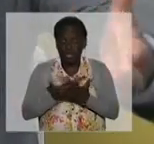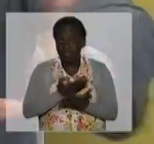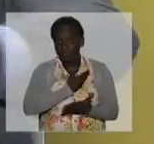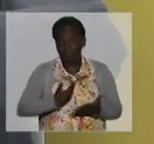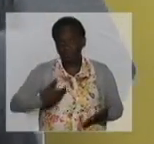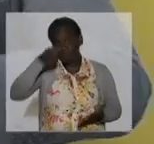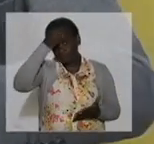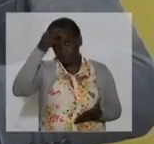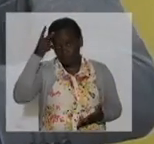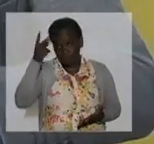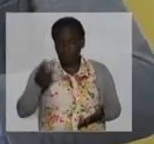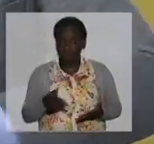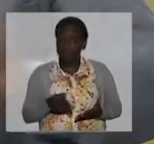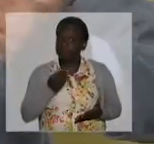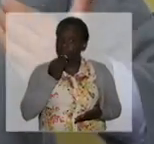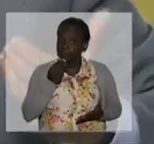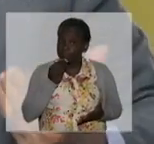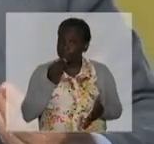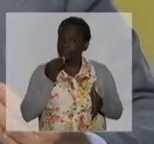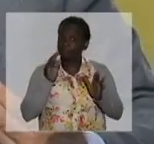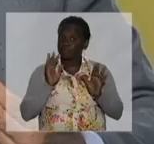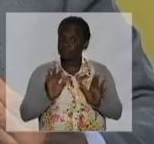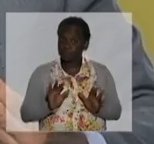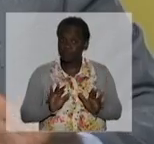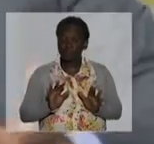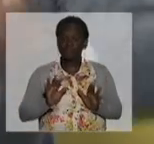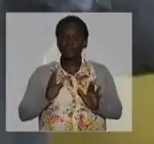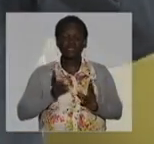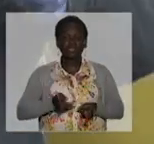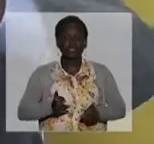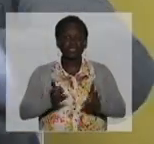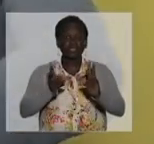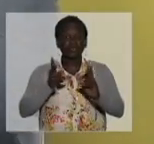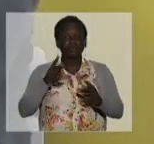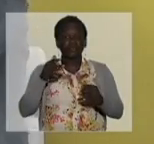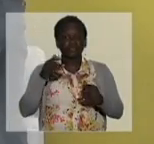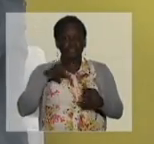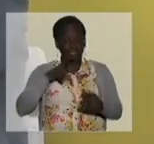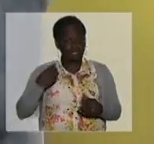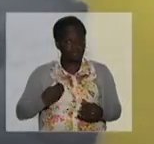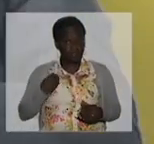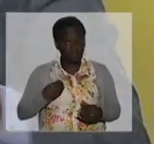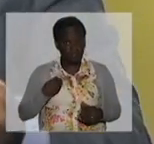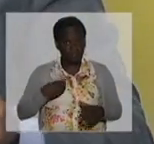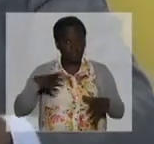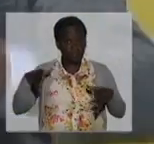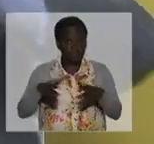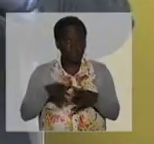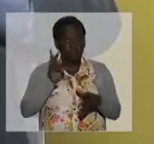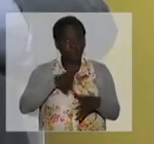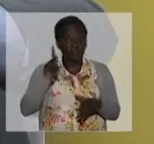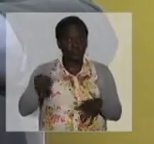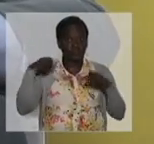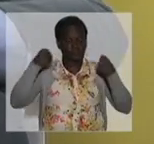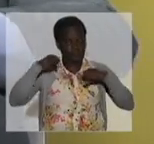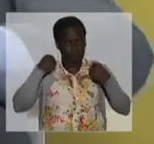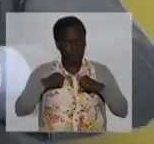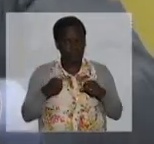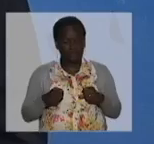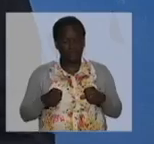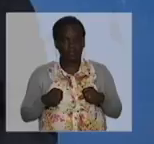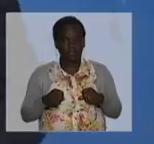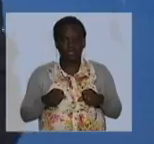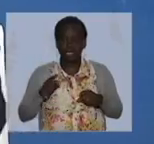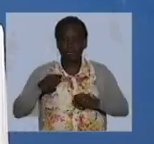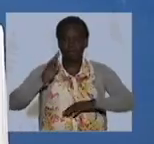as escolas públicas. Obviamente, sempre com a participação do professor de educação